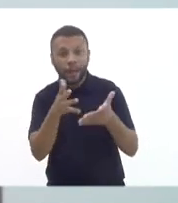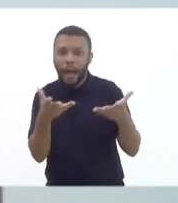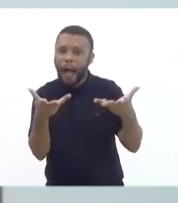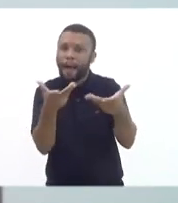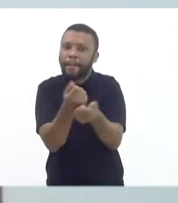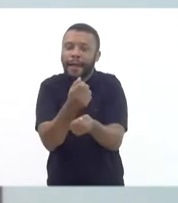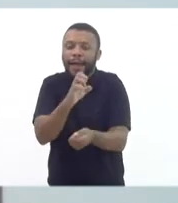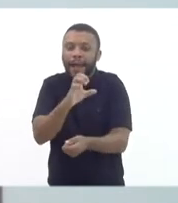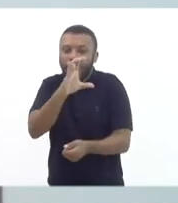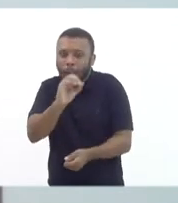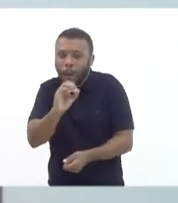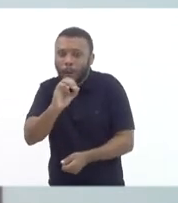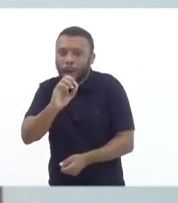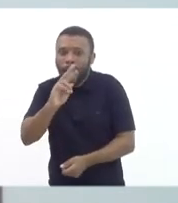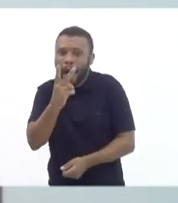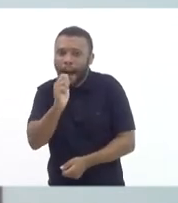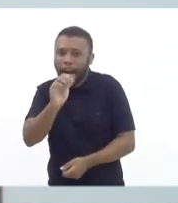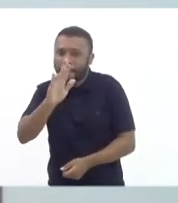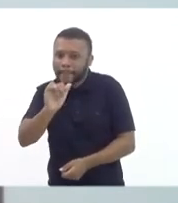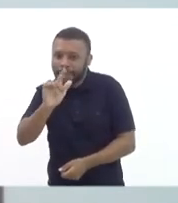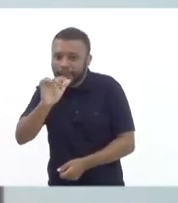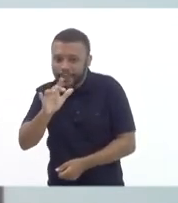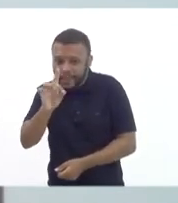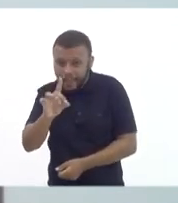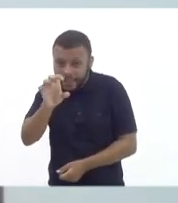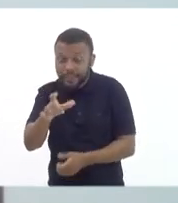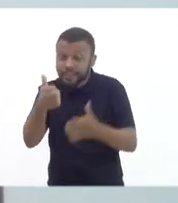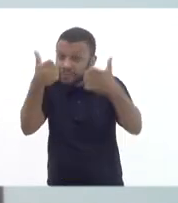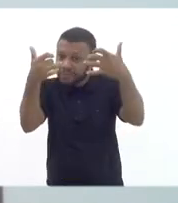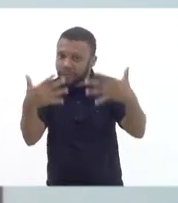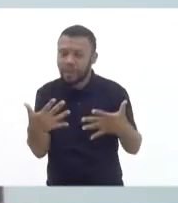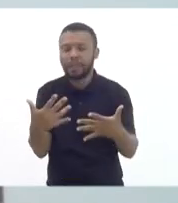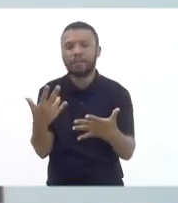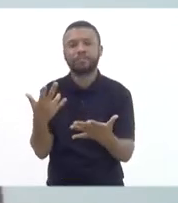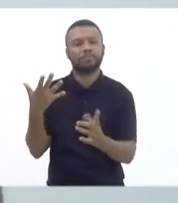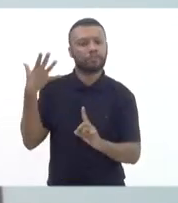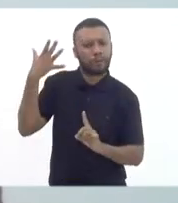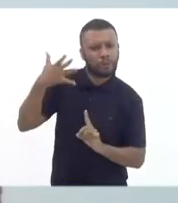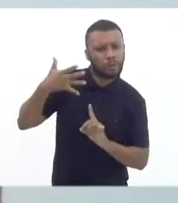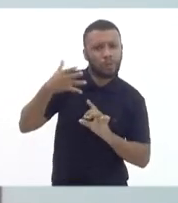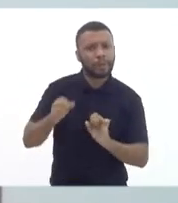eco-habilidade de falar em defender a causa animal.